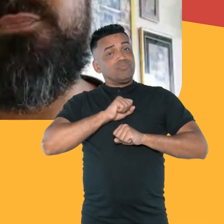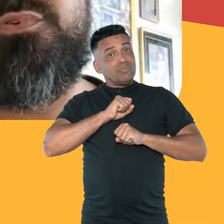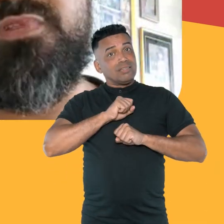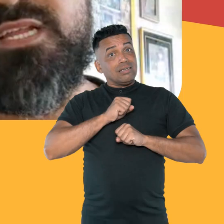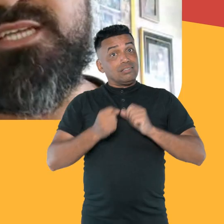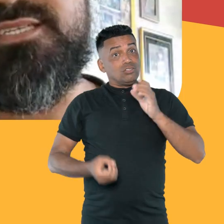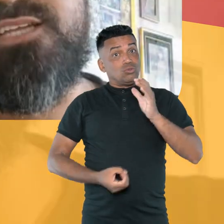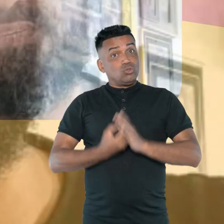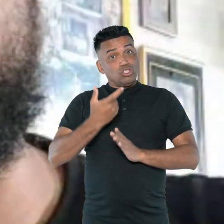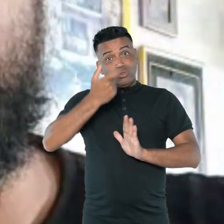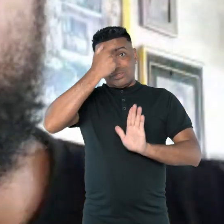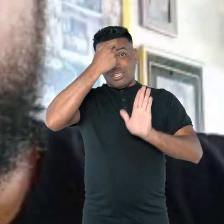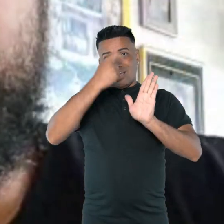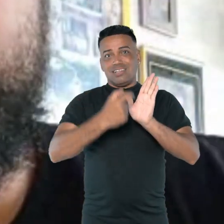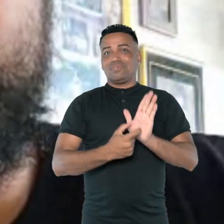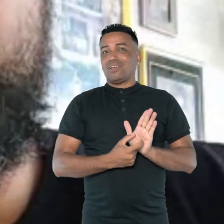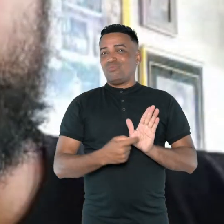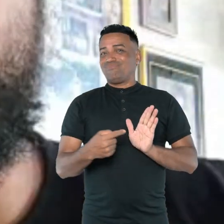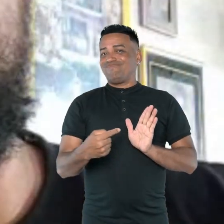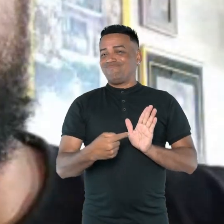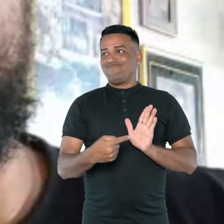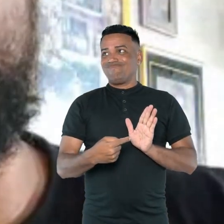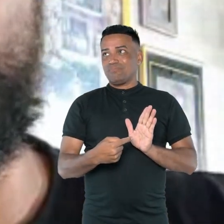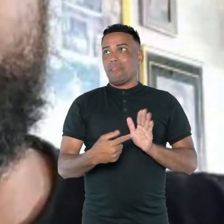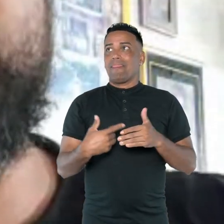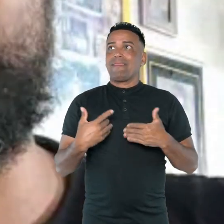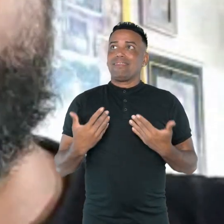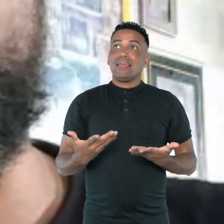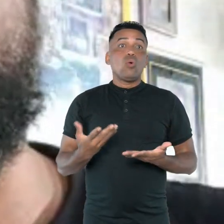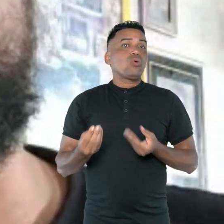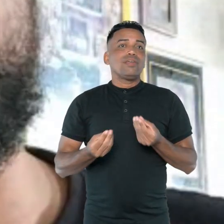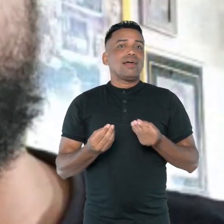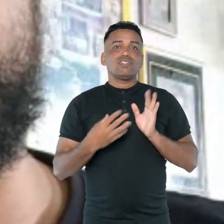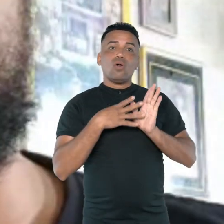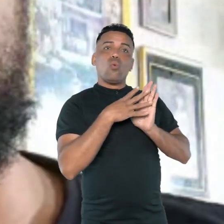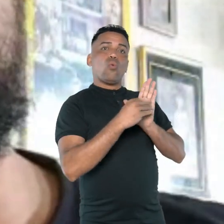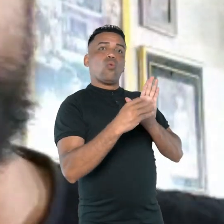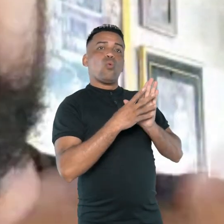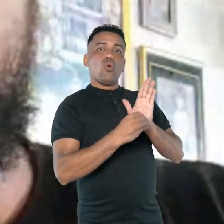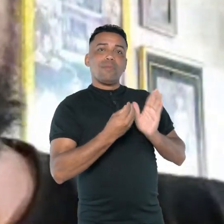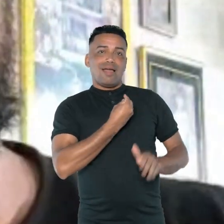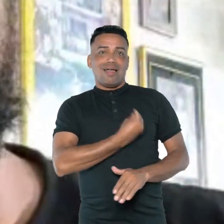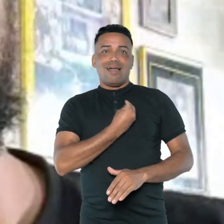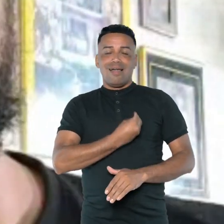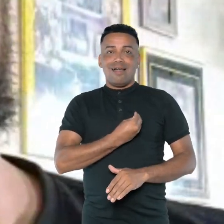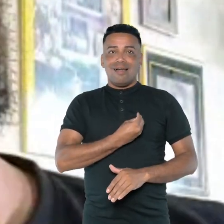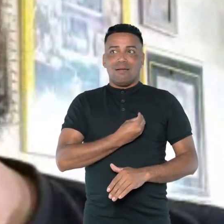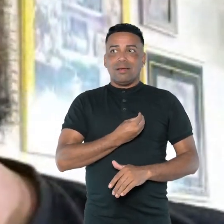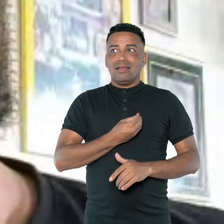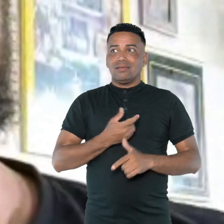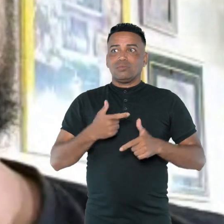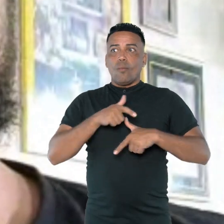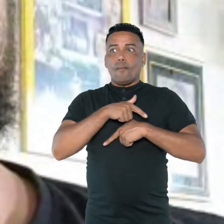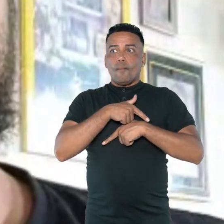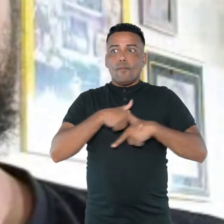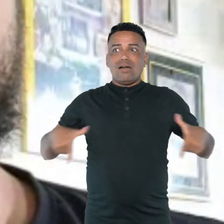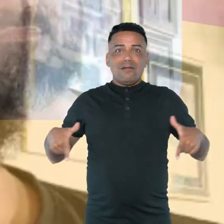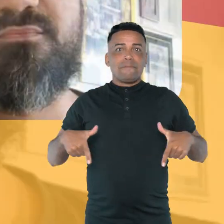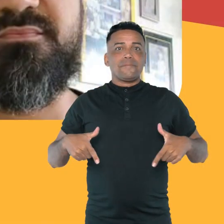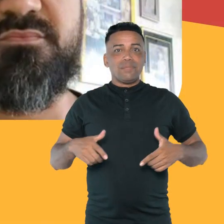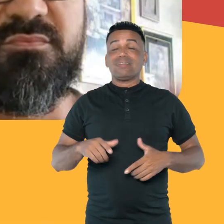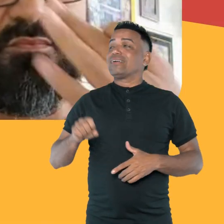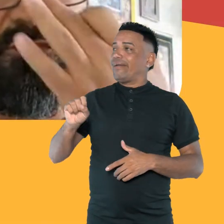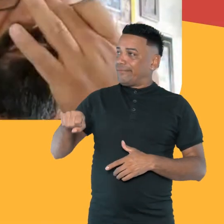realidades criadas por inteligência artificial, né, o que elas vão reproduzir? É um esvaziamento, né? É um esvaziamento e a